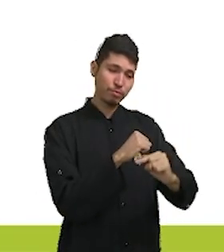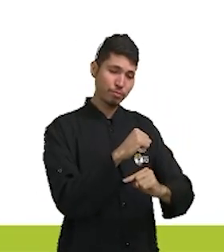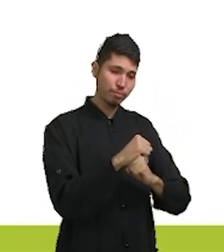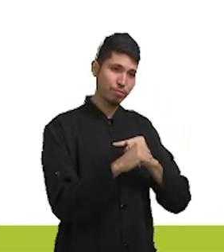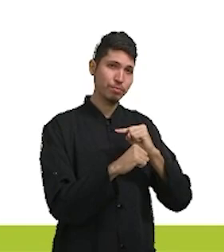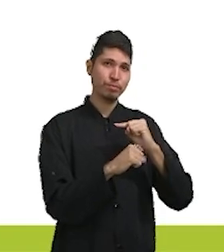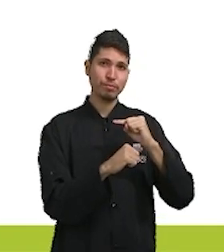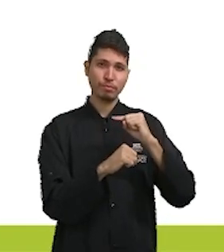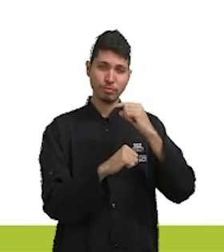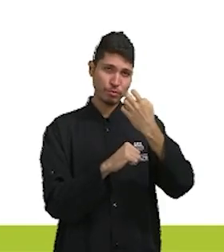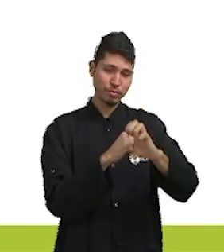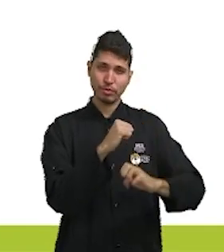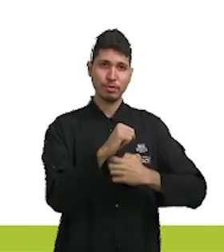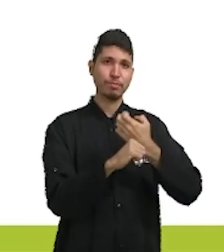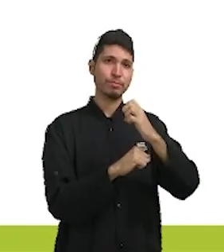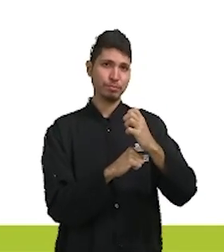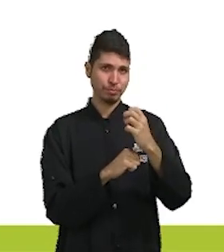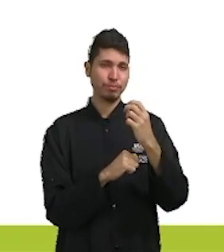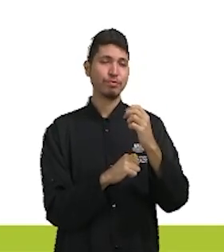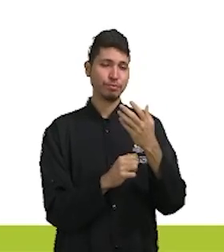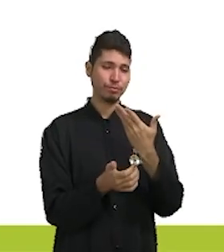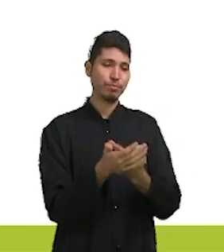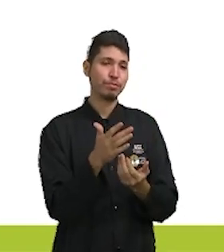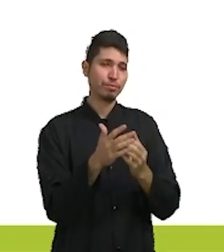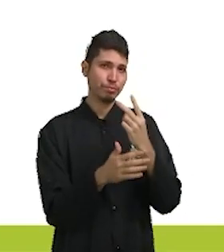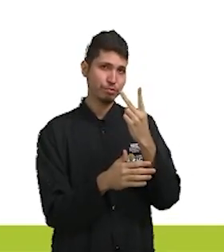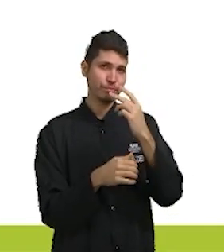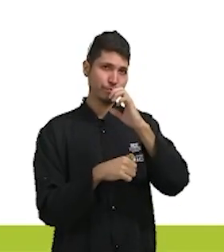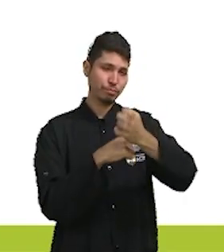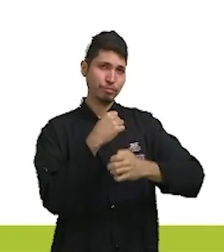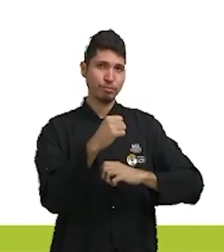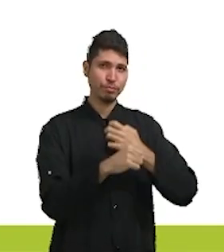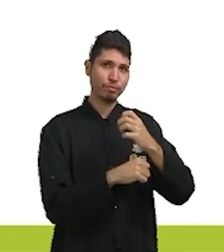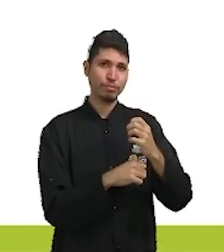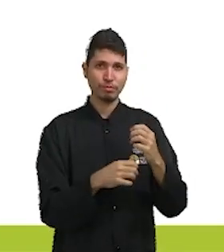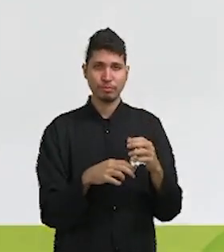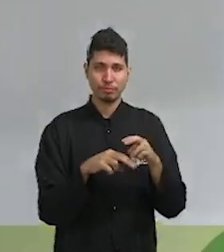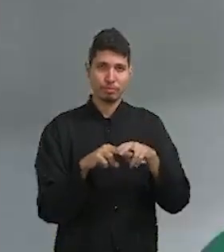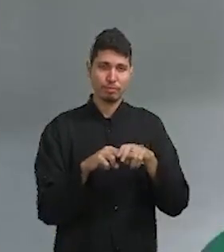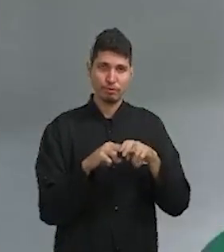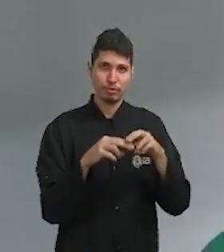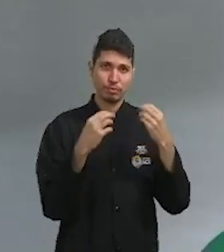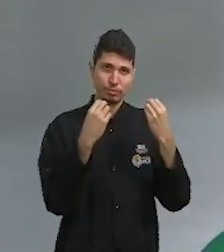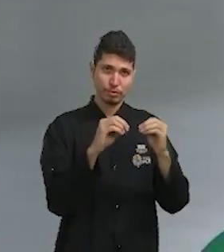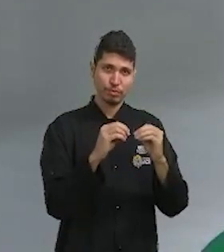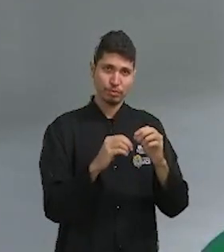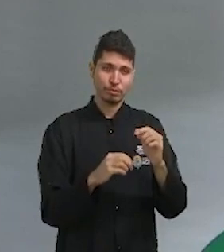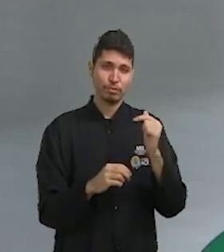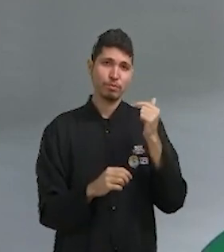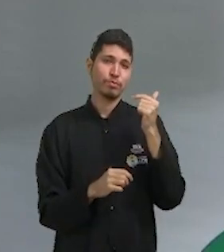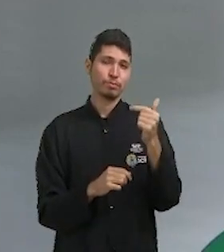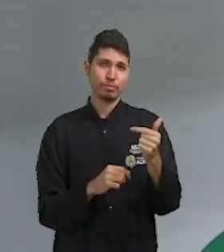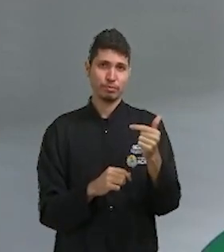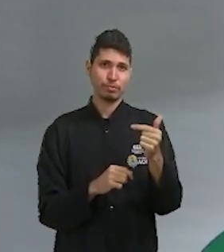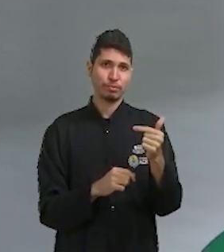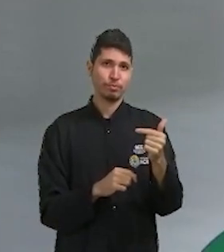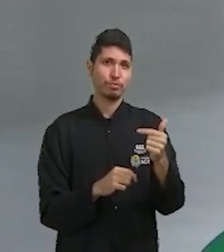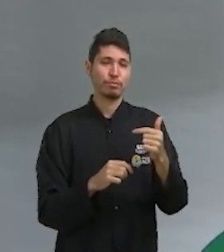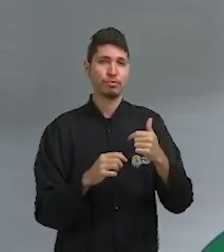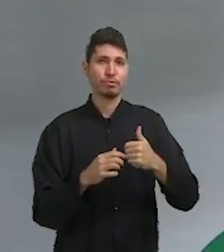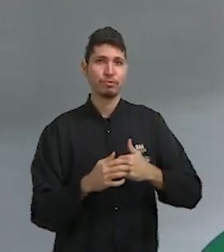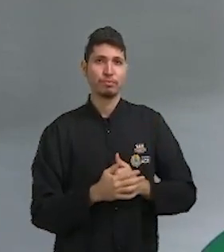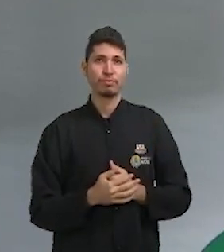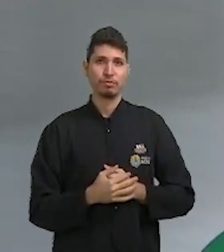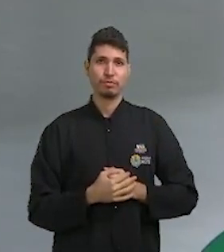nessa semi-reação eu acrescentei o 2 e o elétron do lado dos produtos. Isso